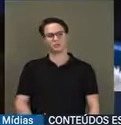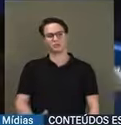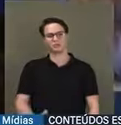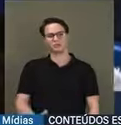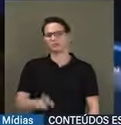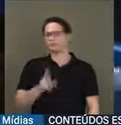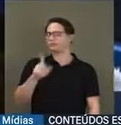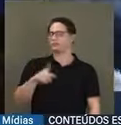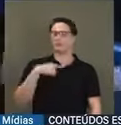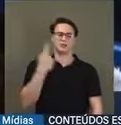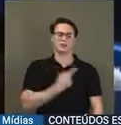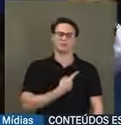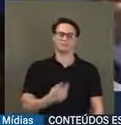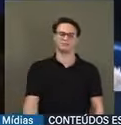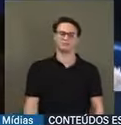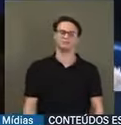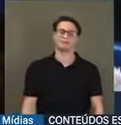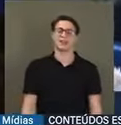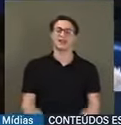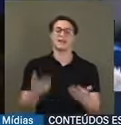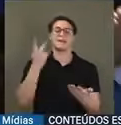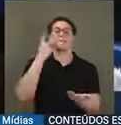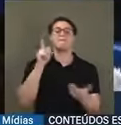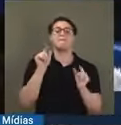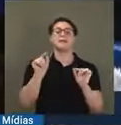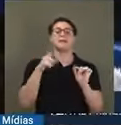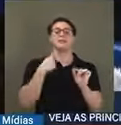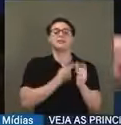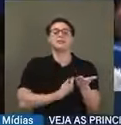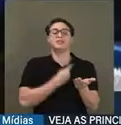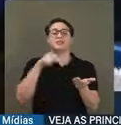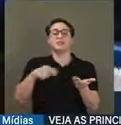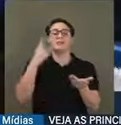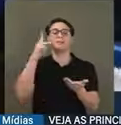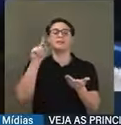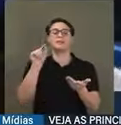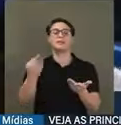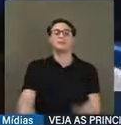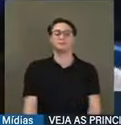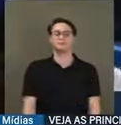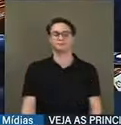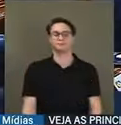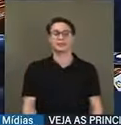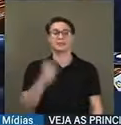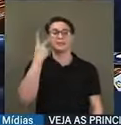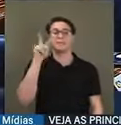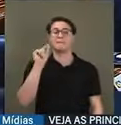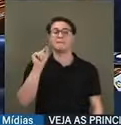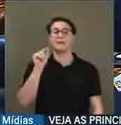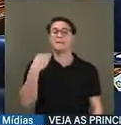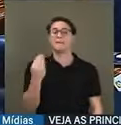gente. Para que a gente está aqui, presidente Rodrigo Pacheco, com toda sinceridade? Para que eu recebo o salário? Para que eu tenho